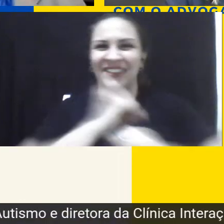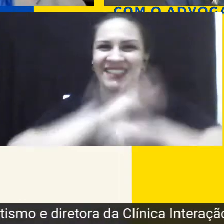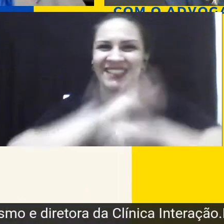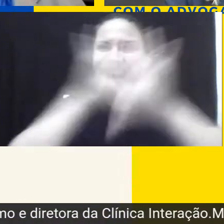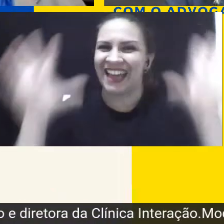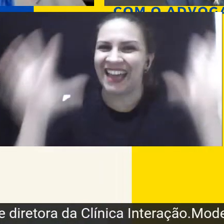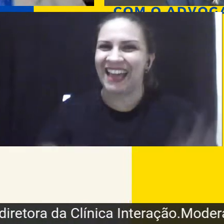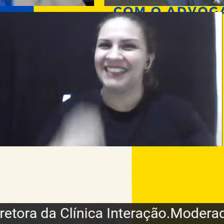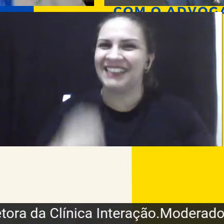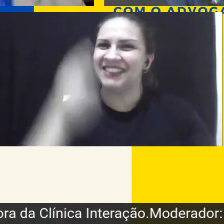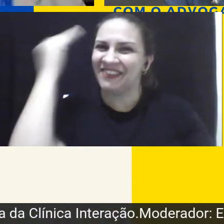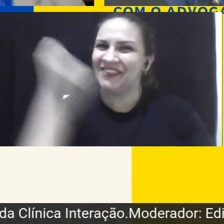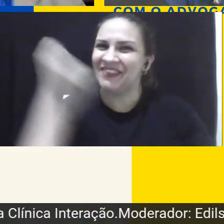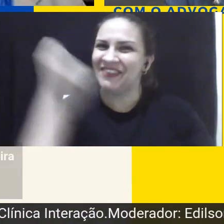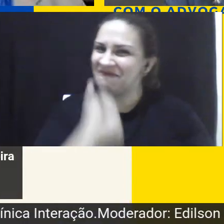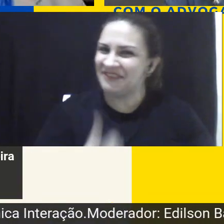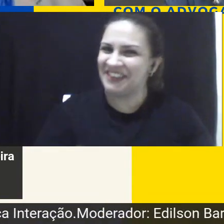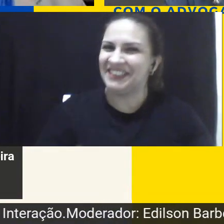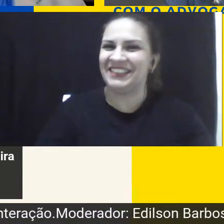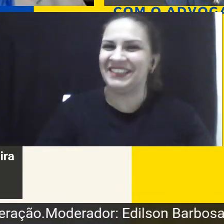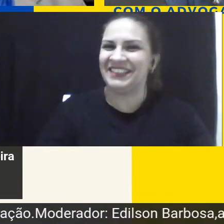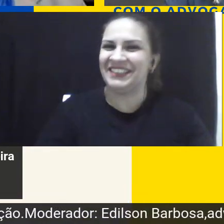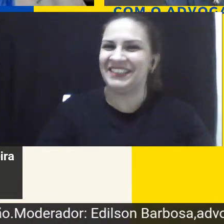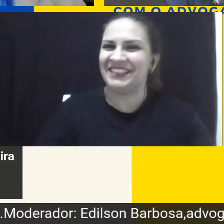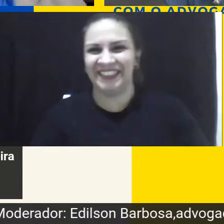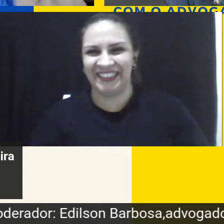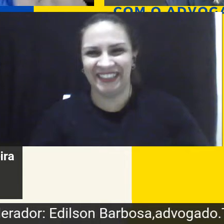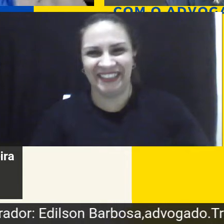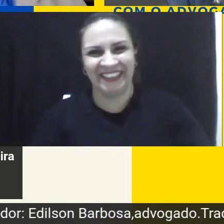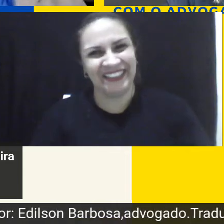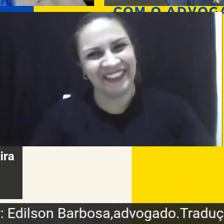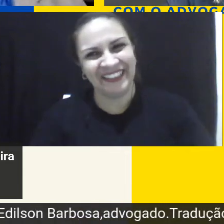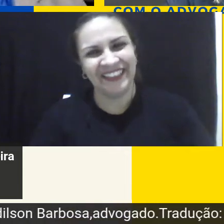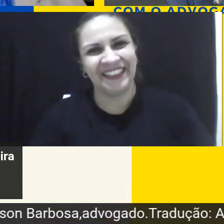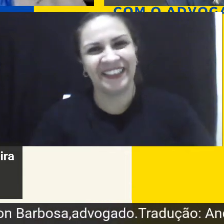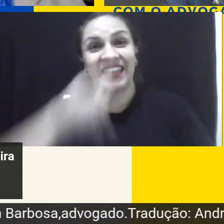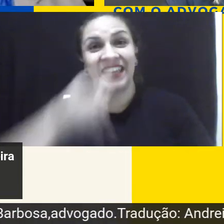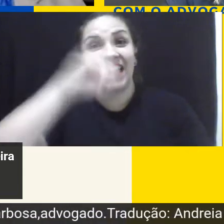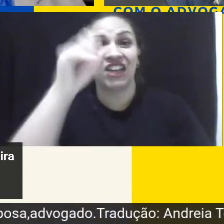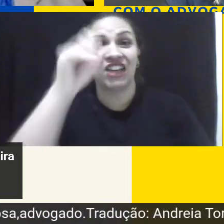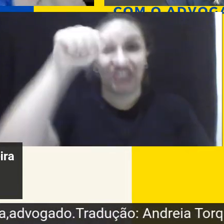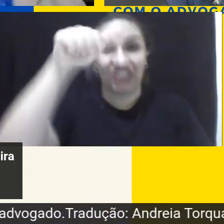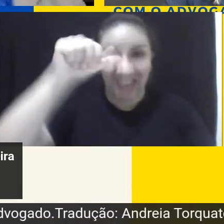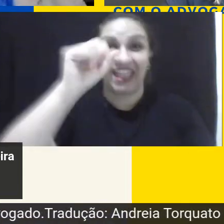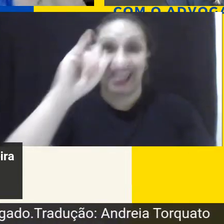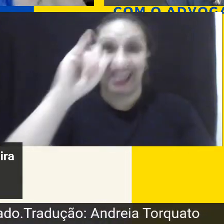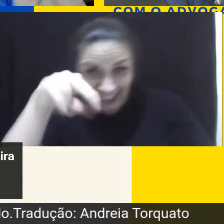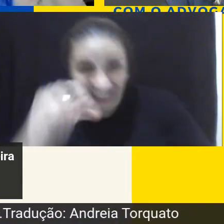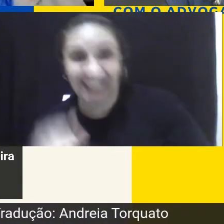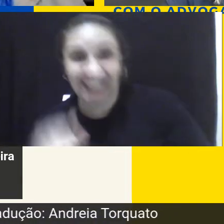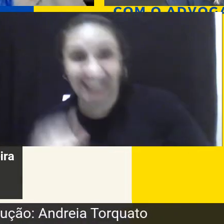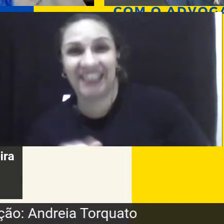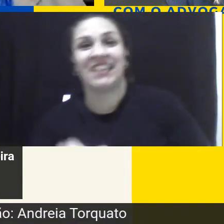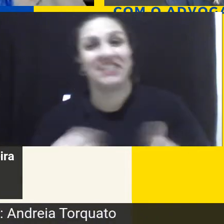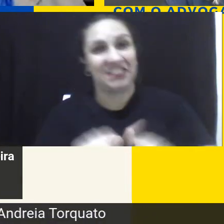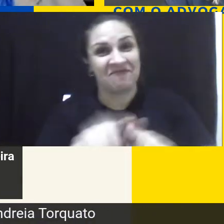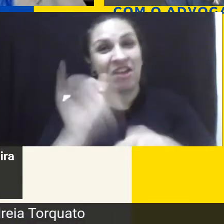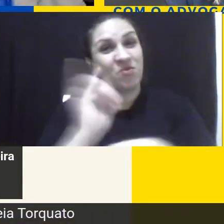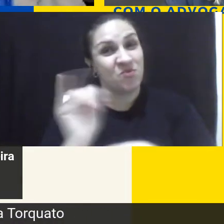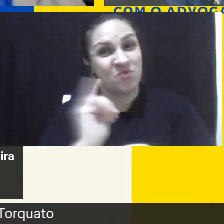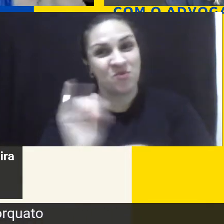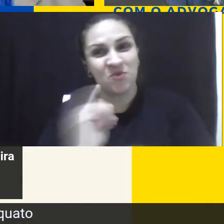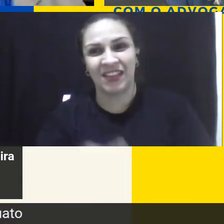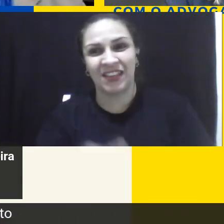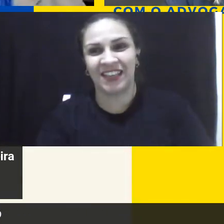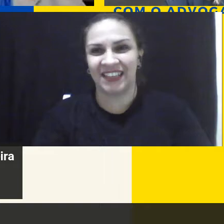Ah, legal, Luana. Bom que você acompanhou aqui. Janaína, também veio lá do YouTube.